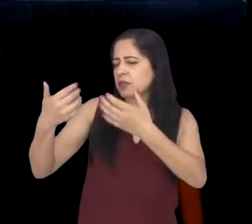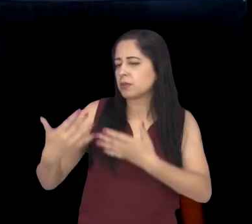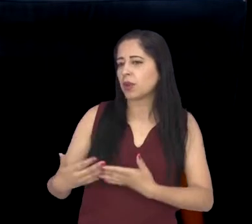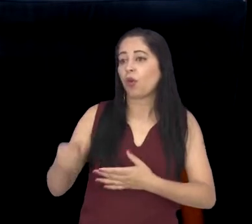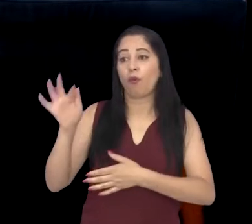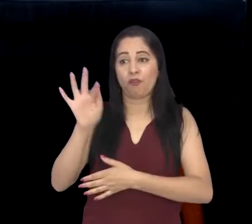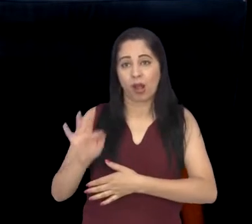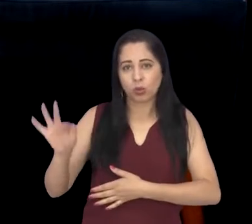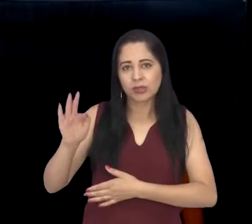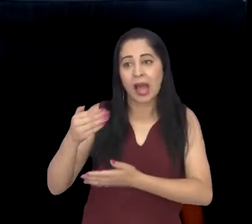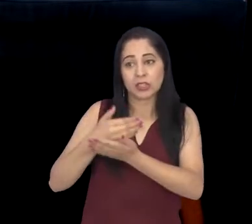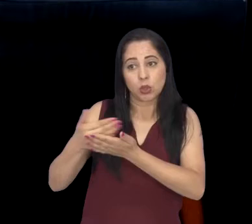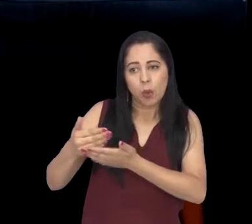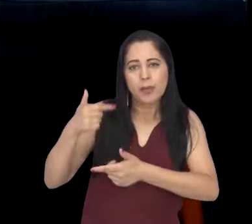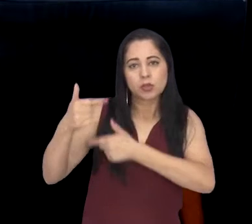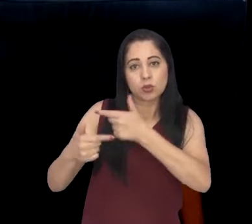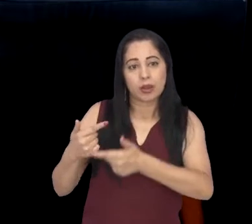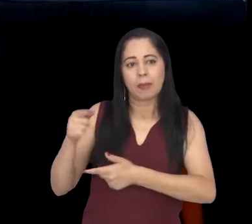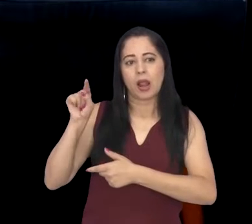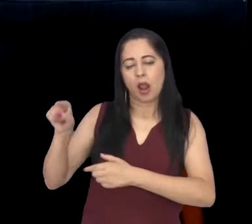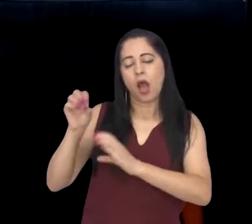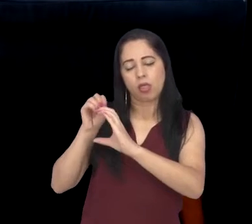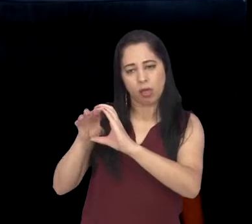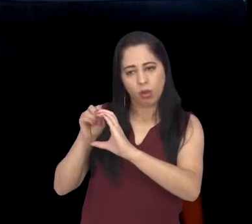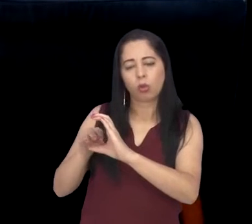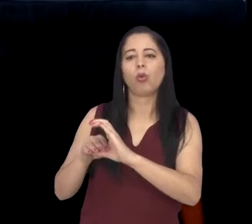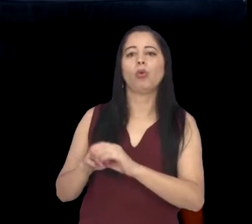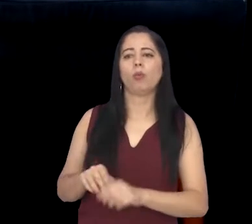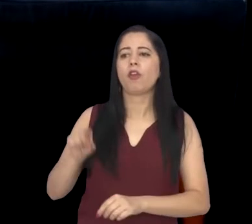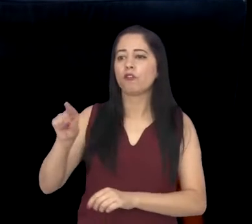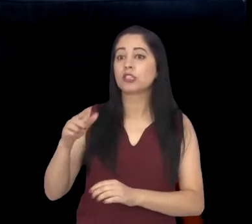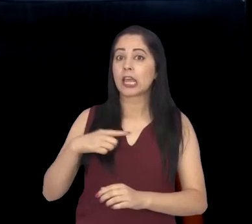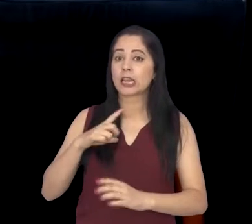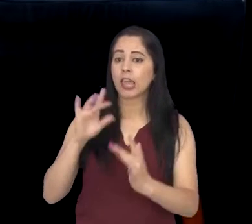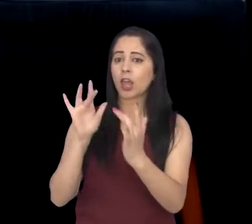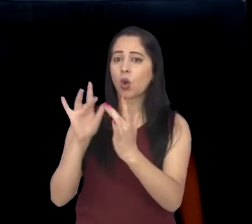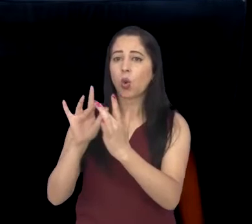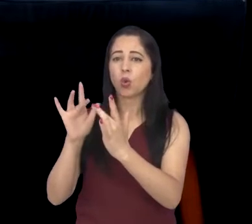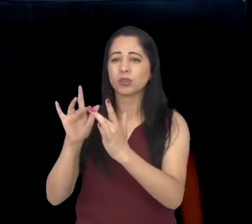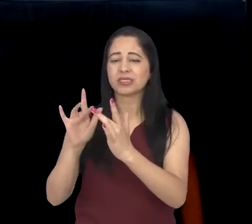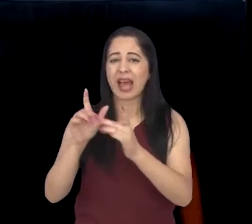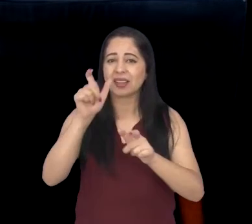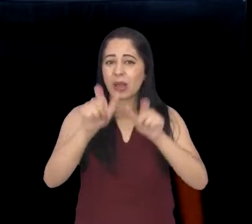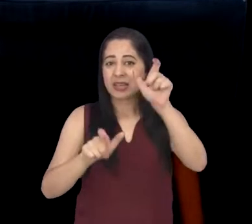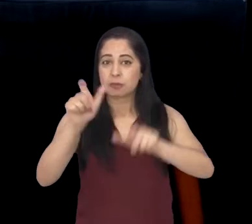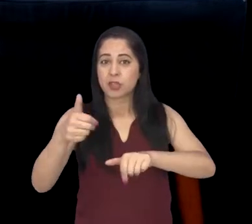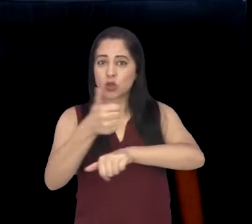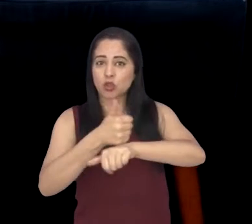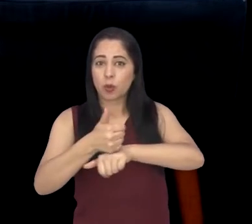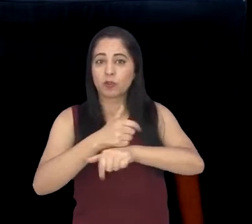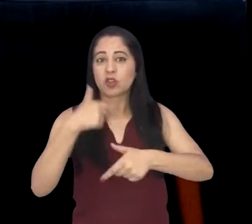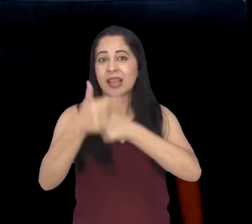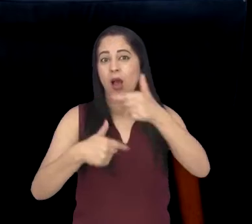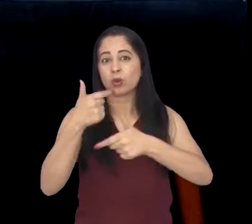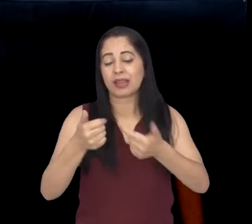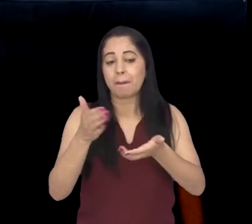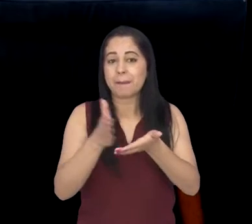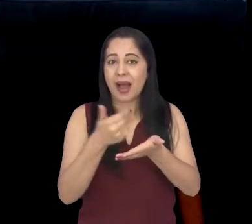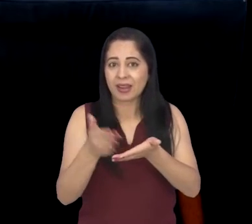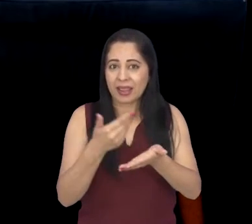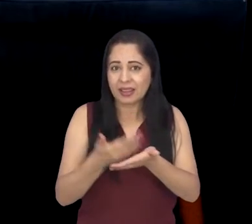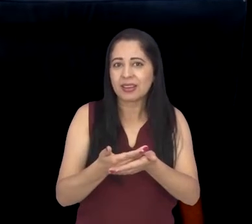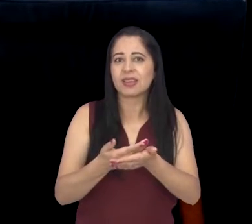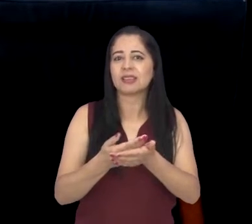faculdade, você entrou na Globo, e nesse período você teve contato com o pessoal de revistas, mais voltado ao